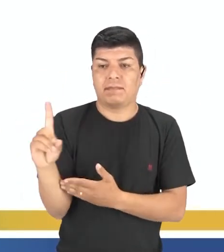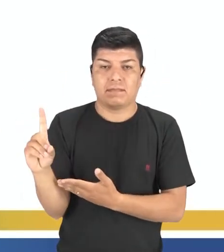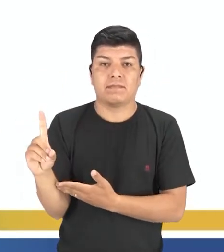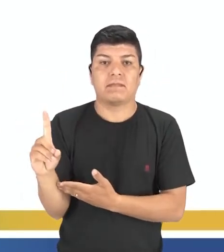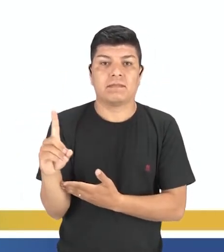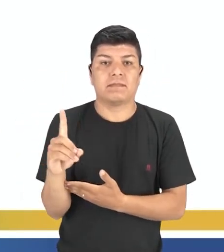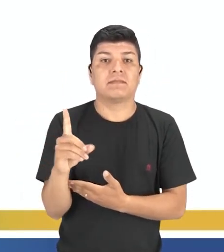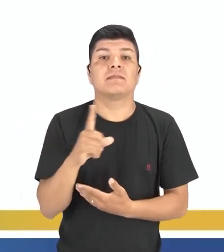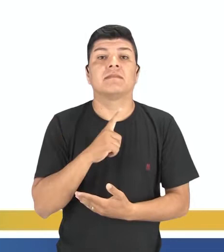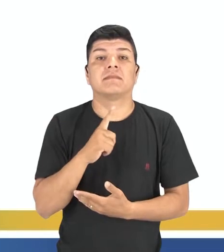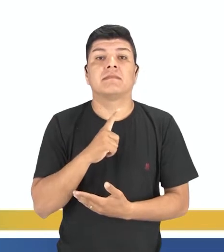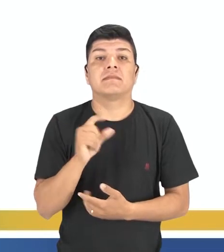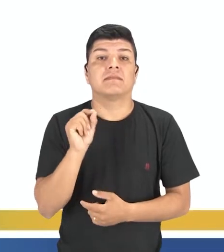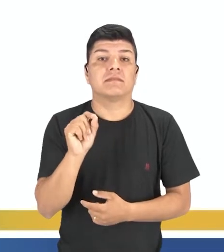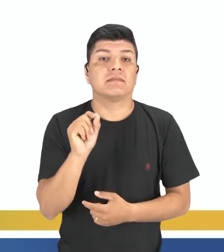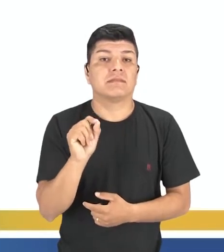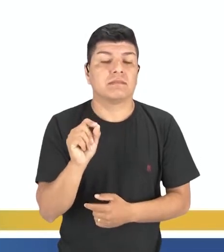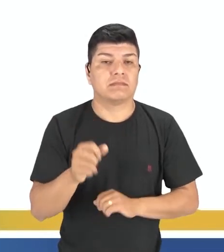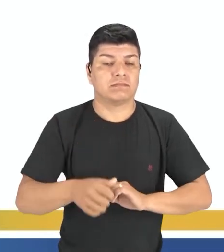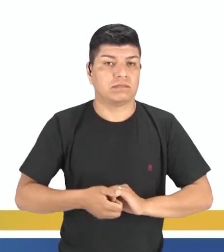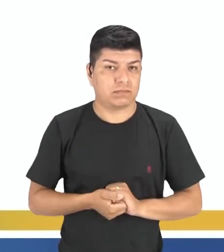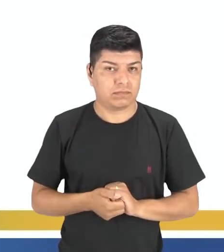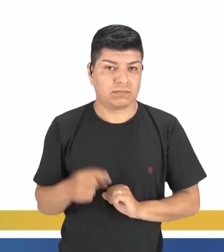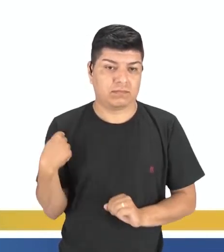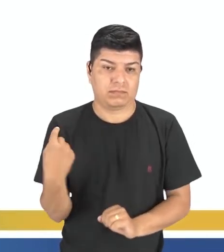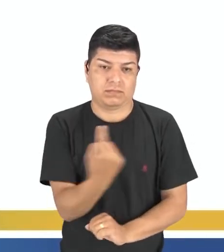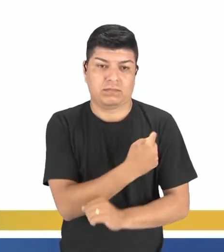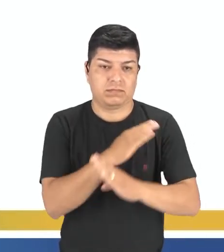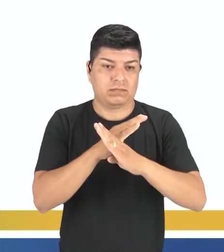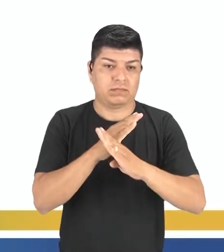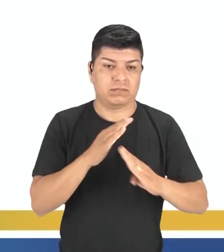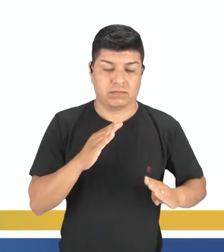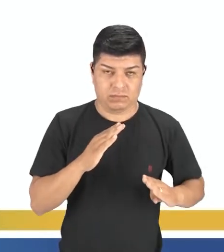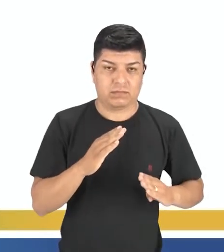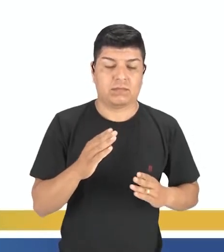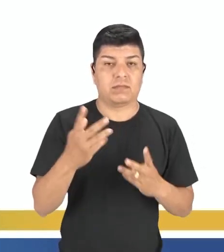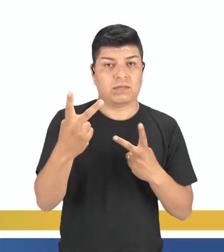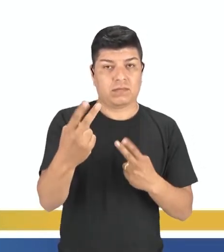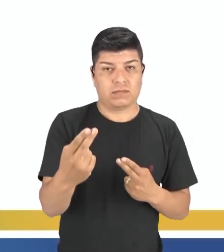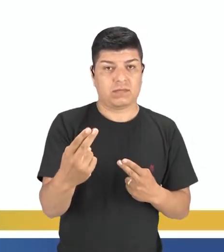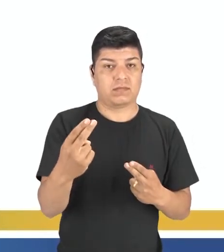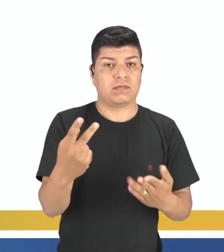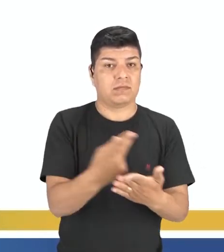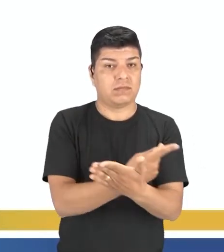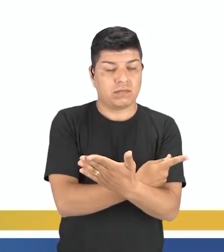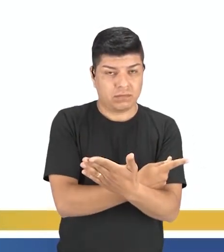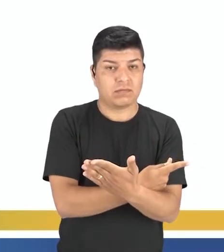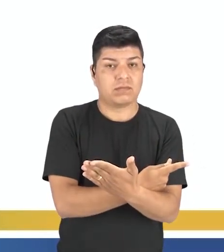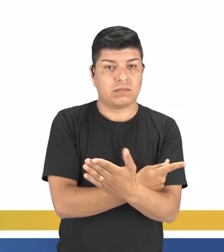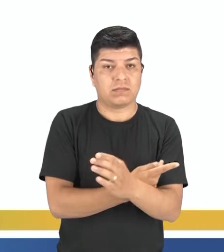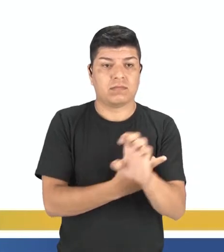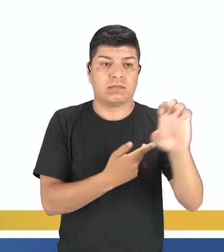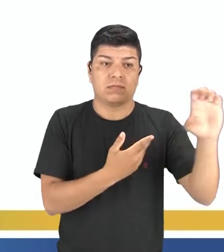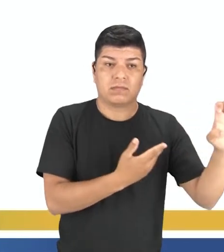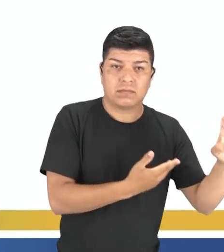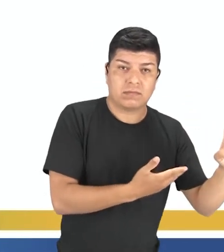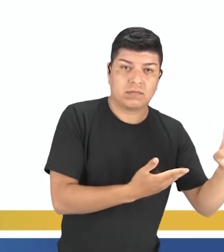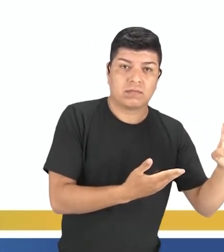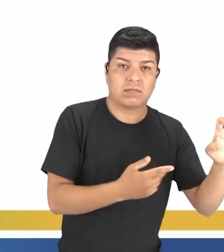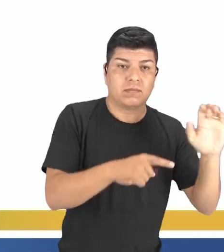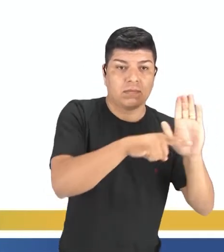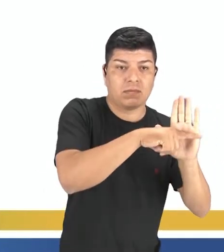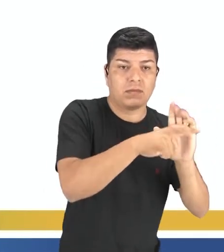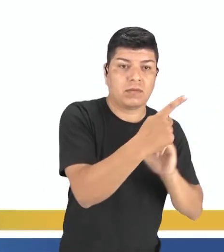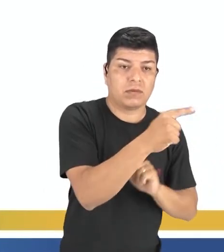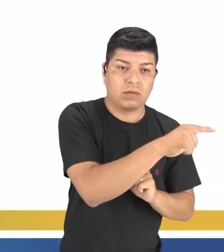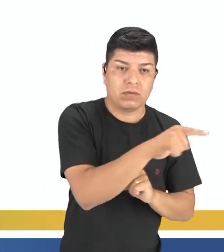nós teremos aí uma satisfação para a nossa inequação. A mesma coisa ocorrendo para a esquerda de menos